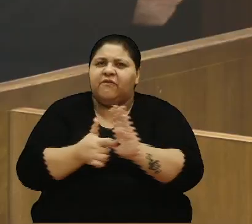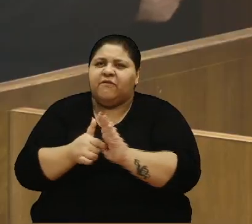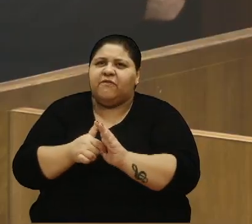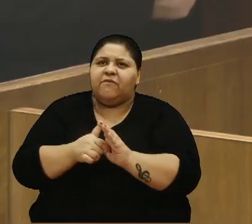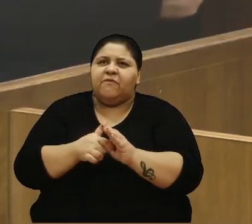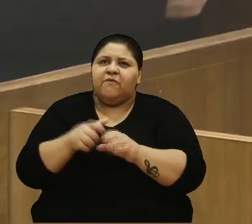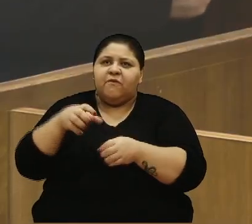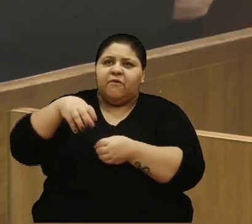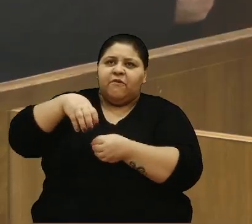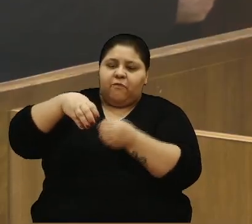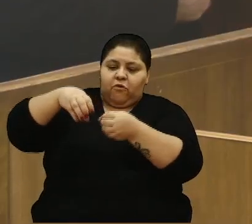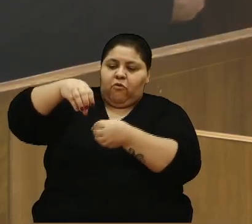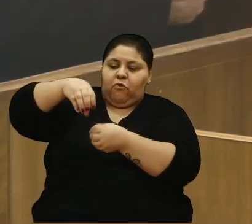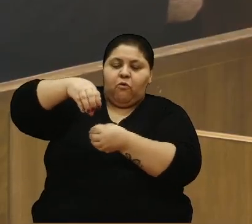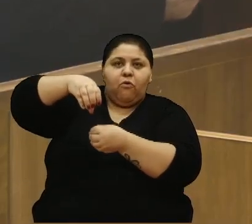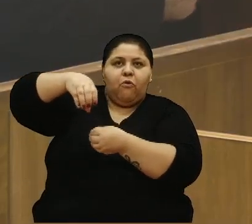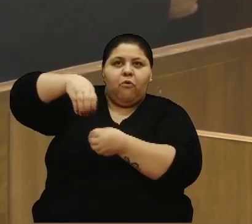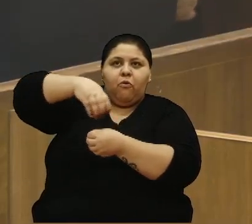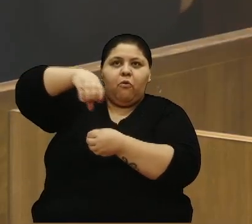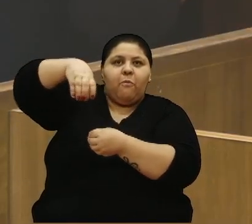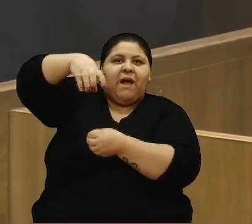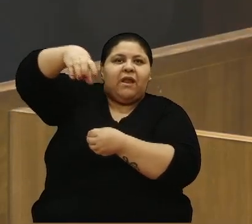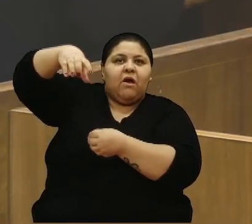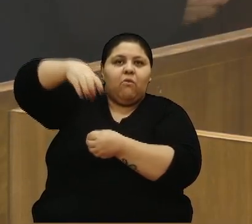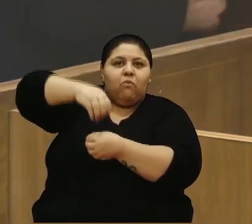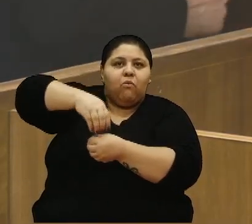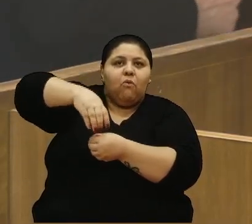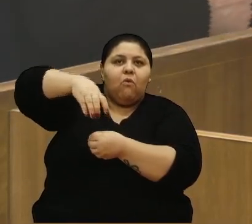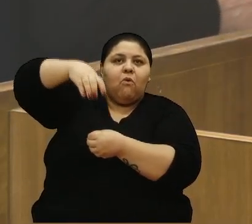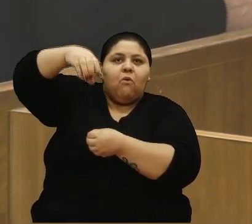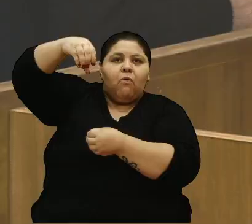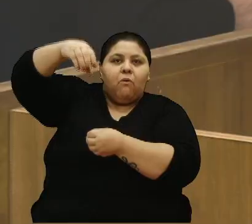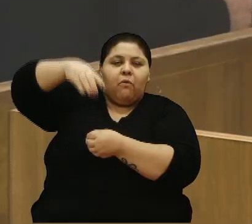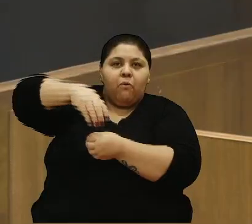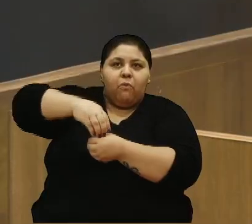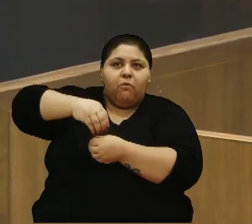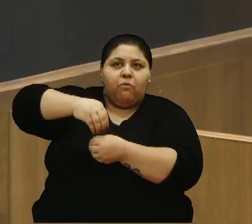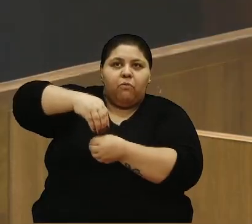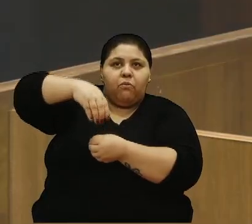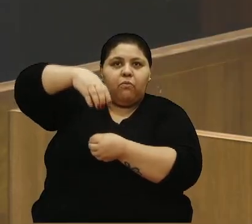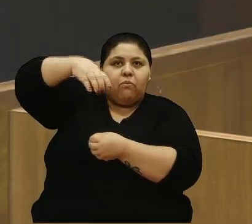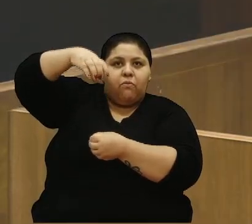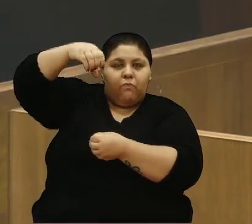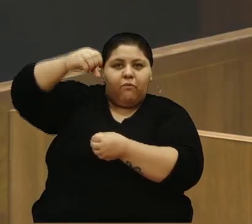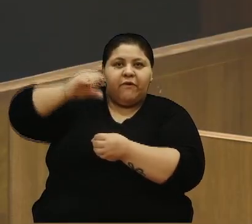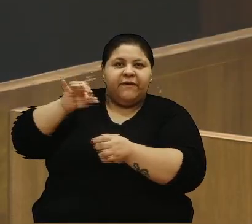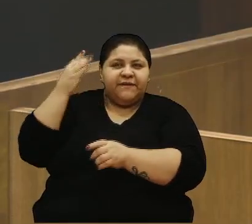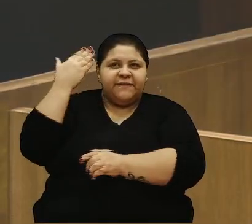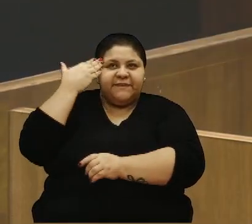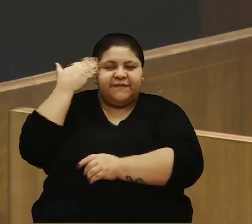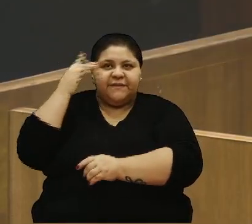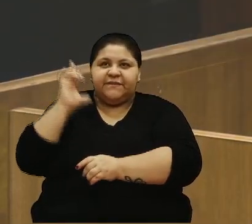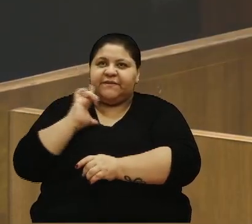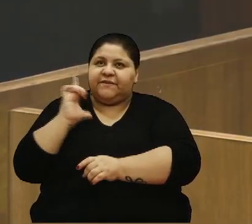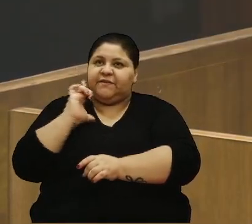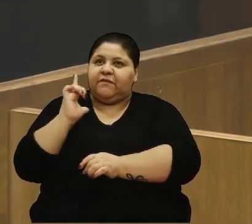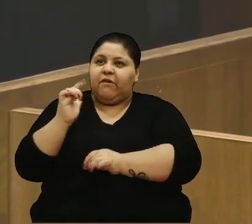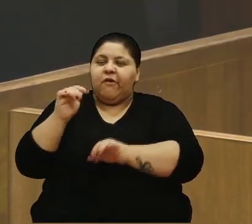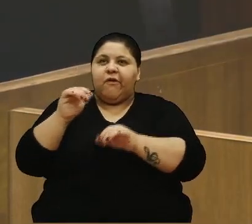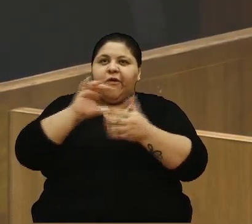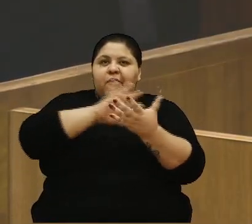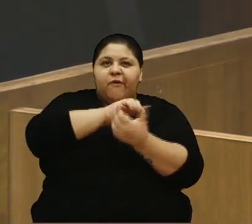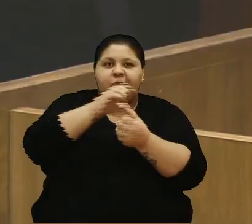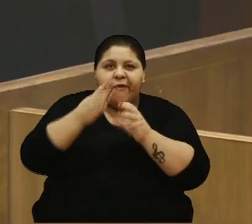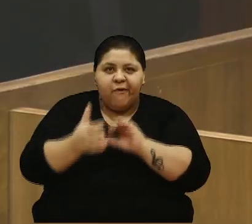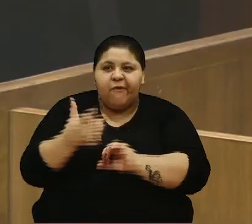balões, o fogo de rua, dentro do festival de balonismo, nós teremos atração para